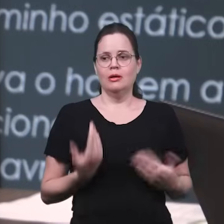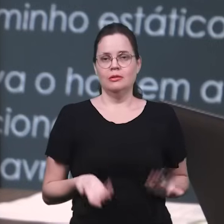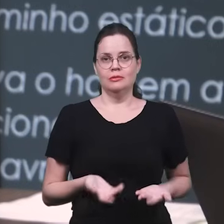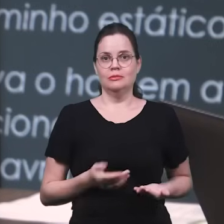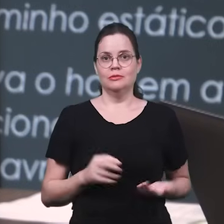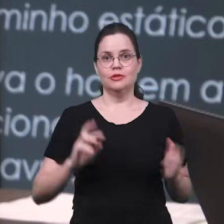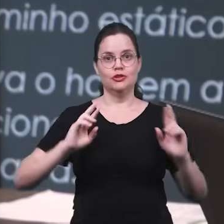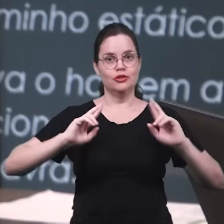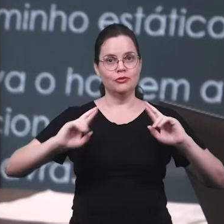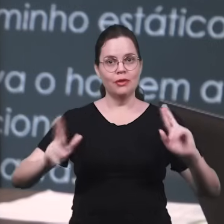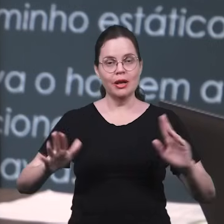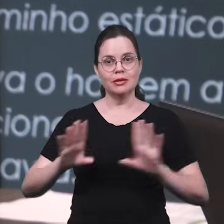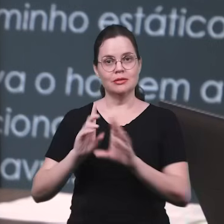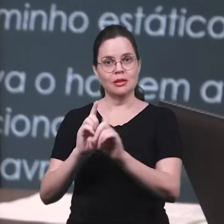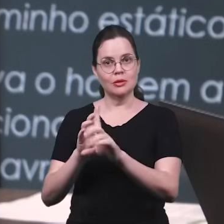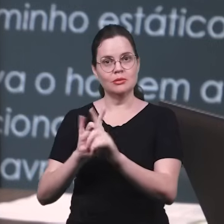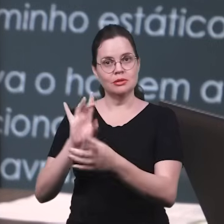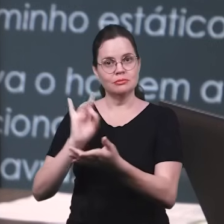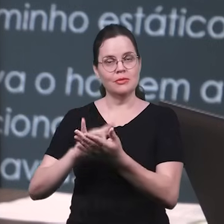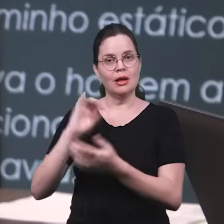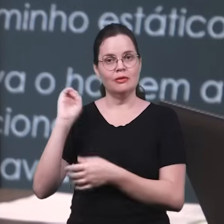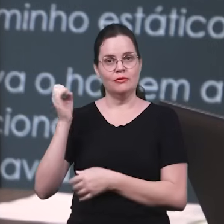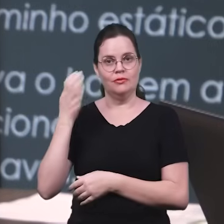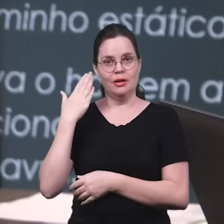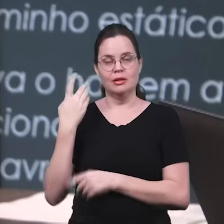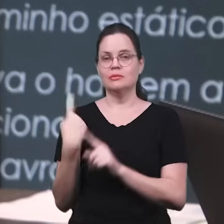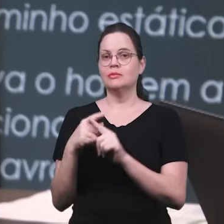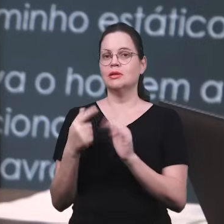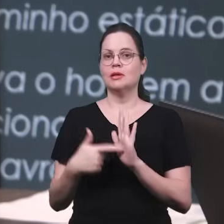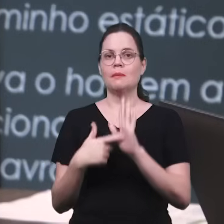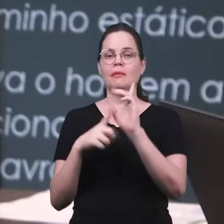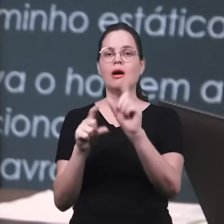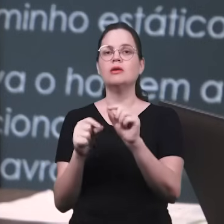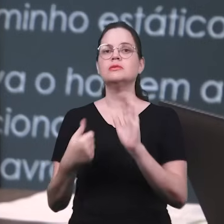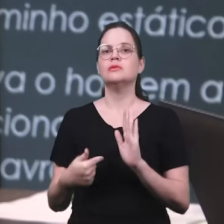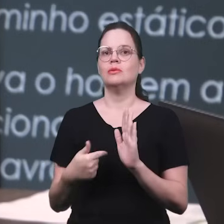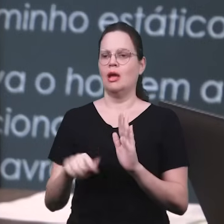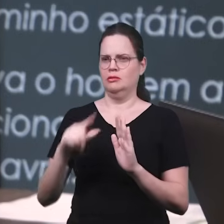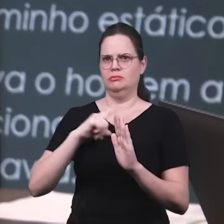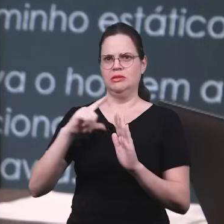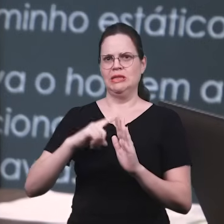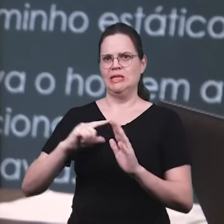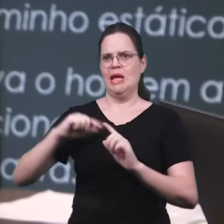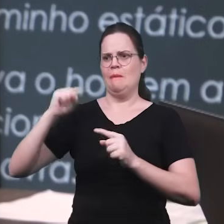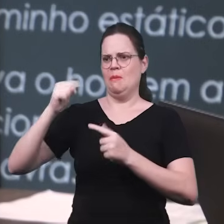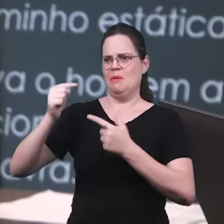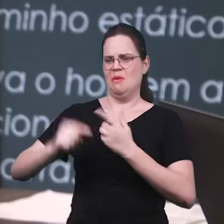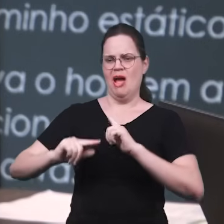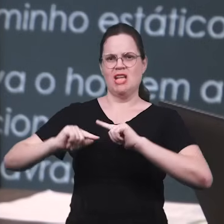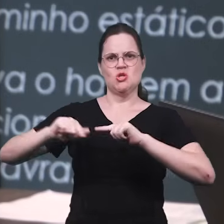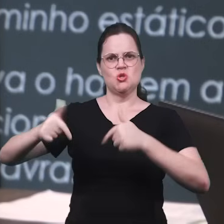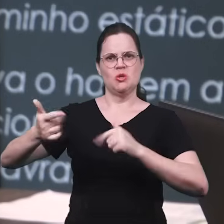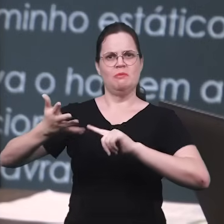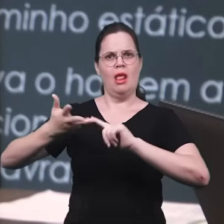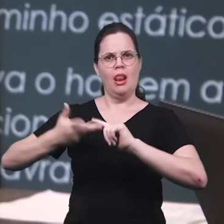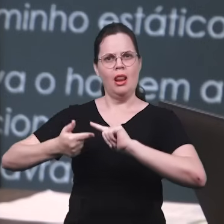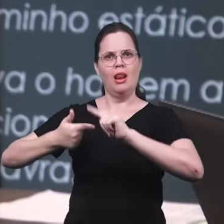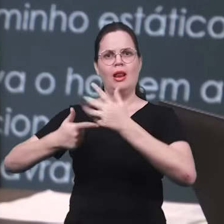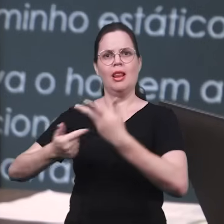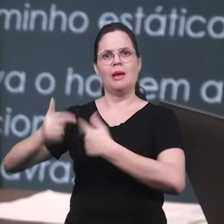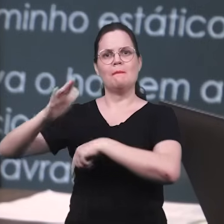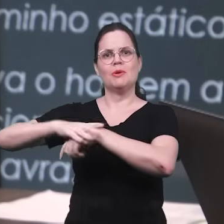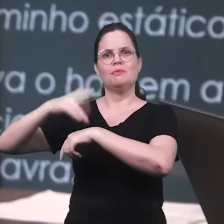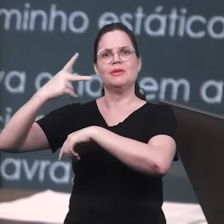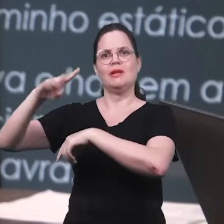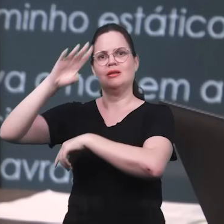diferente da palavra de Deus. A palavra de Deus apresenta ao homem um caminho dinâmico, marcado pelo